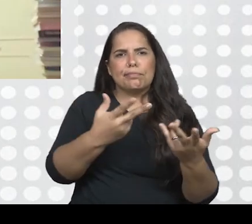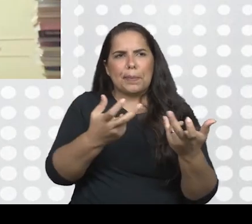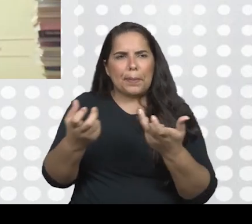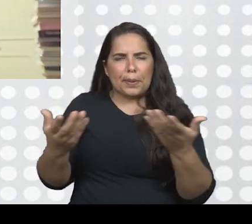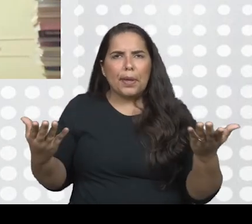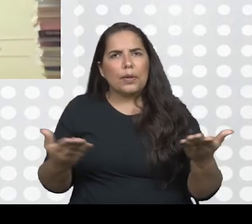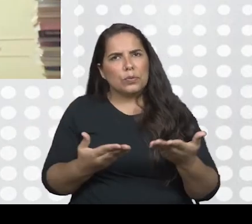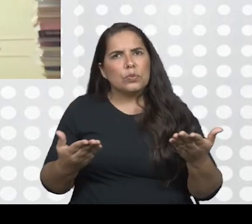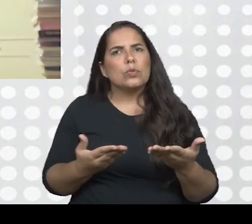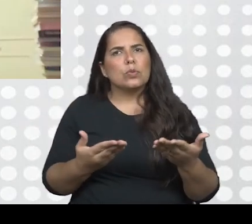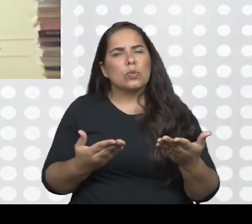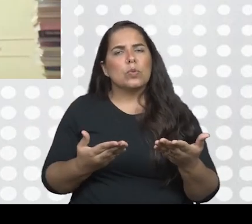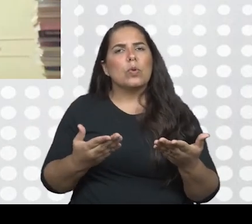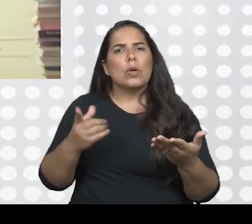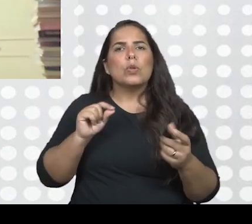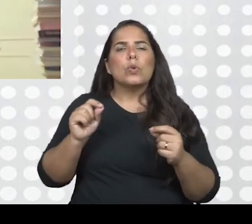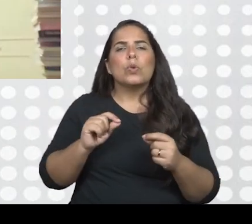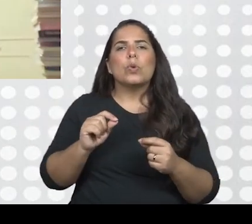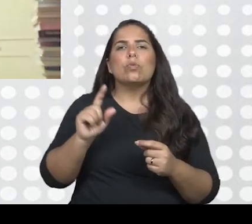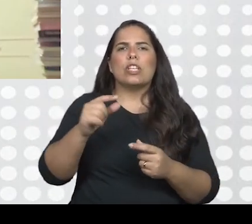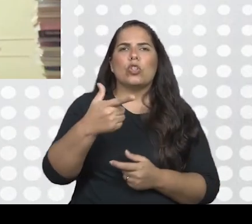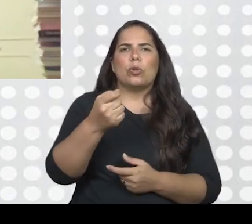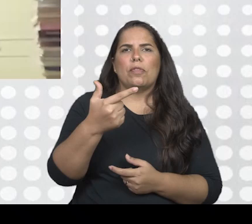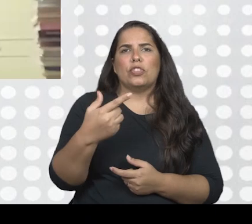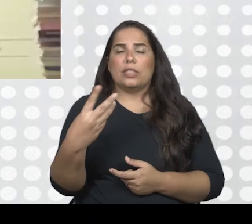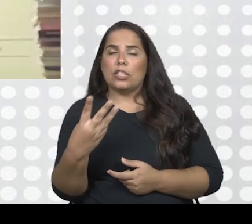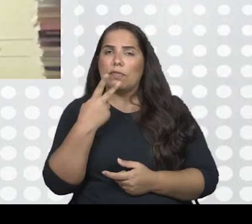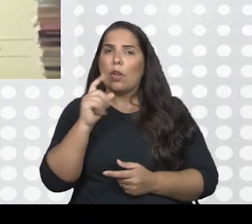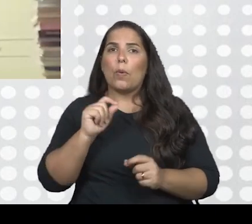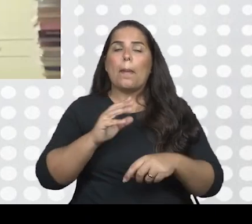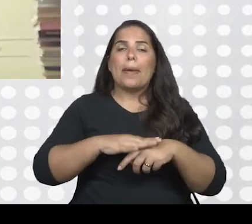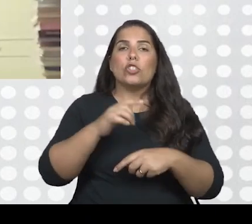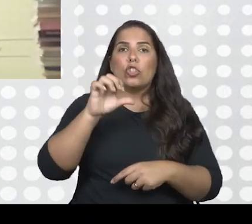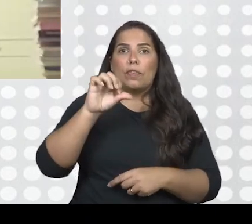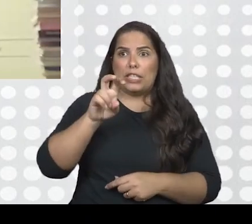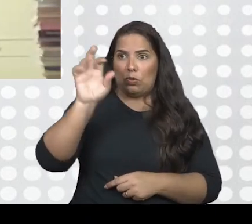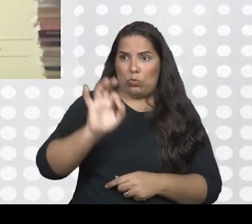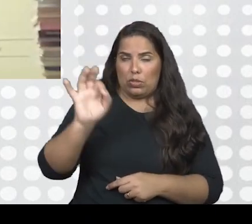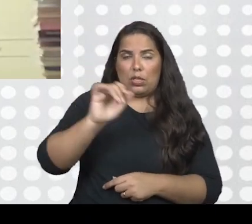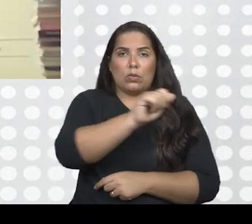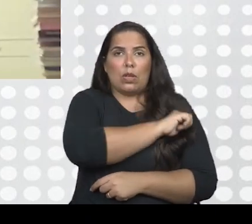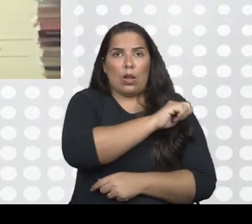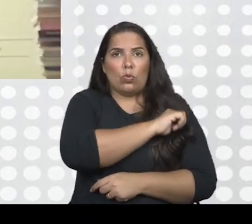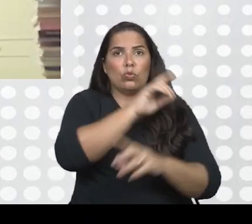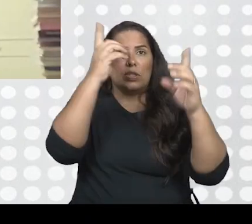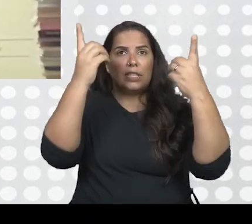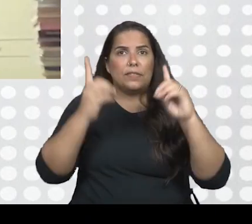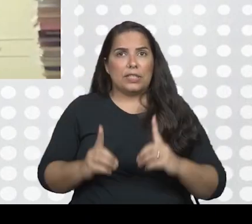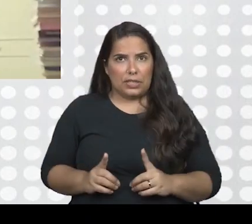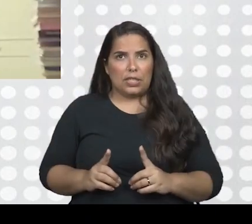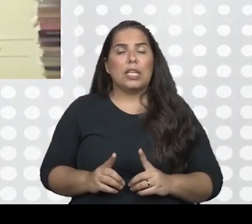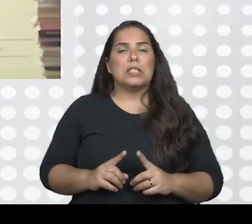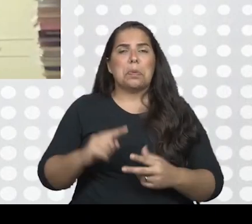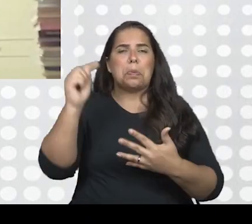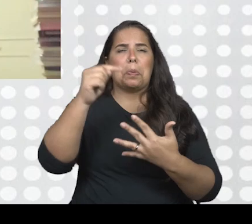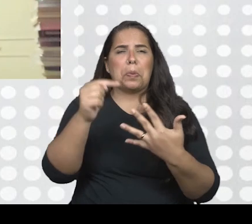educacional atual, em que no censo de 2023 registra que mais de 95% dos estudantes com deficiências,